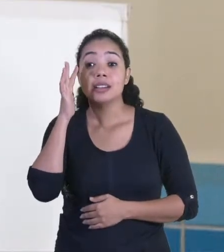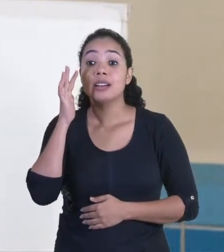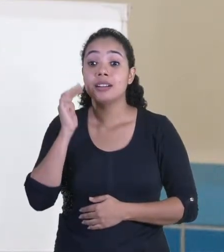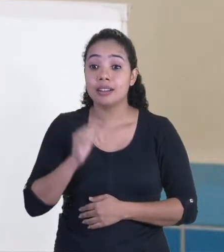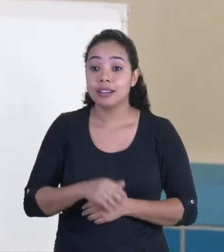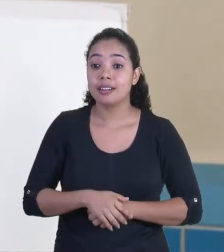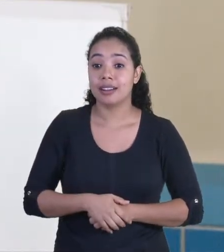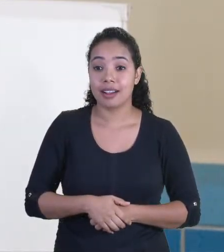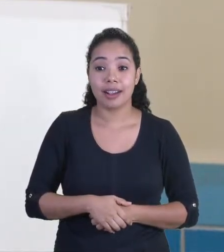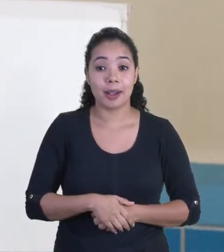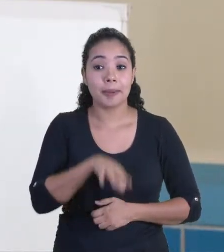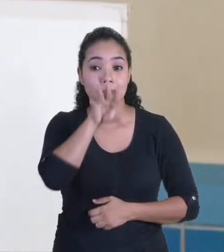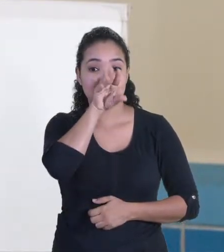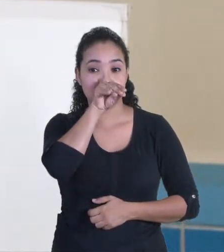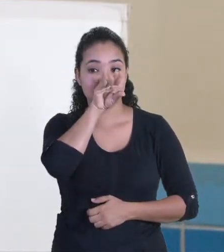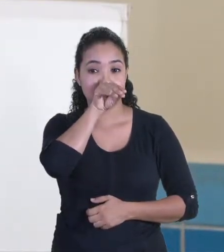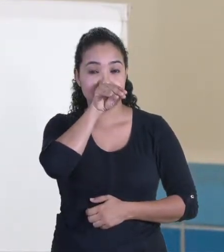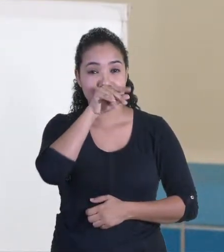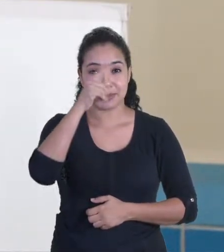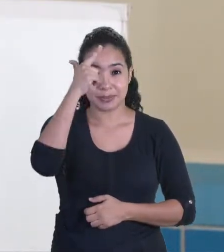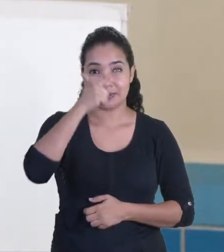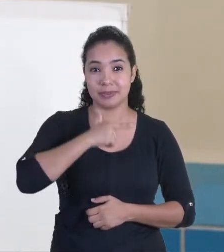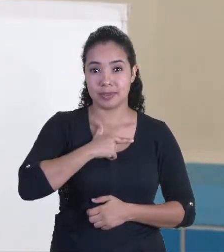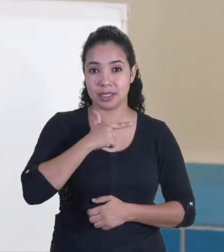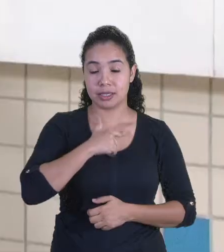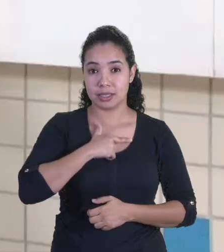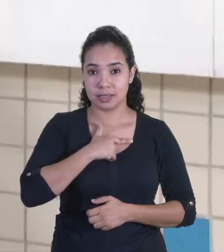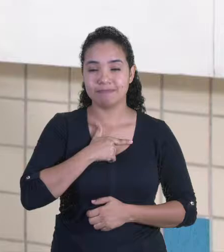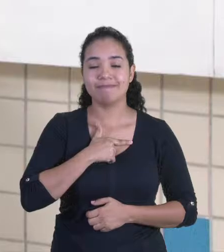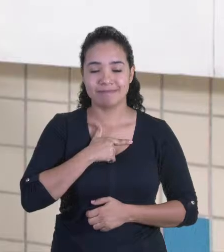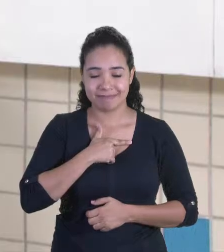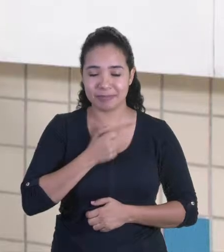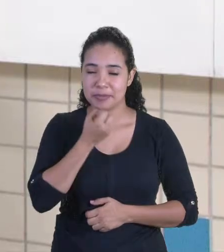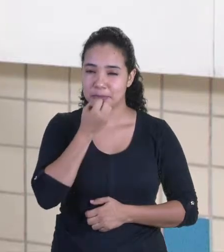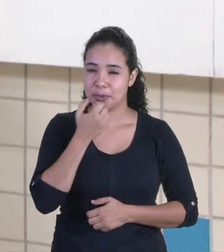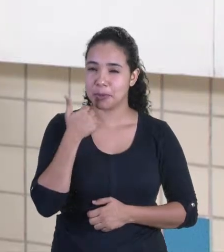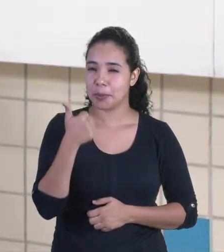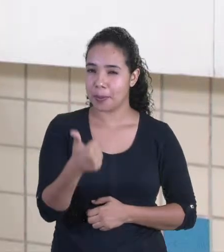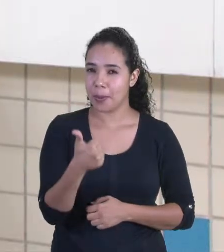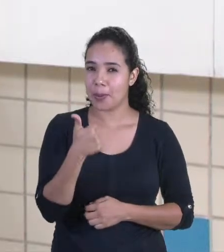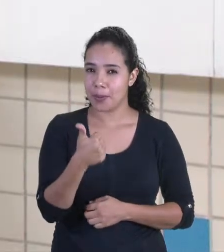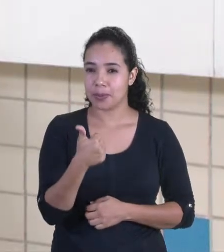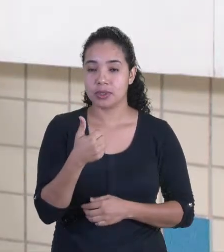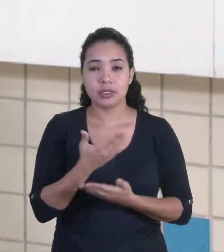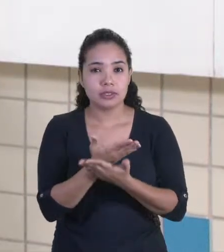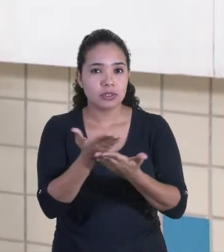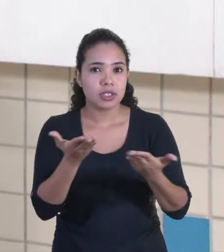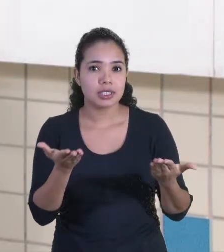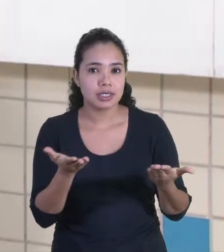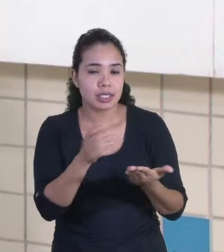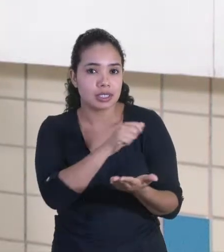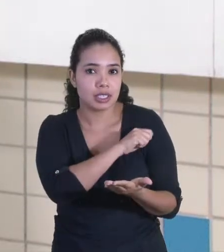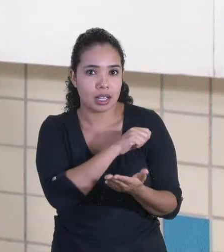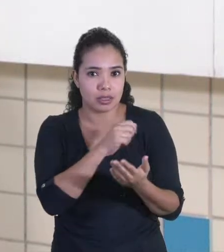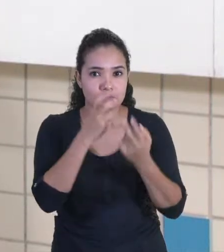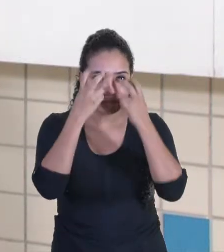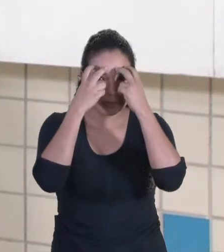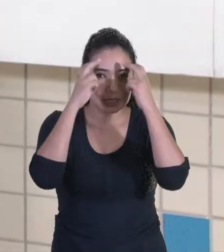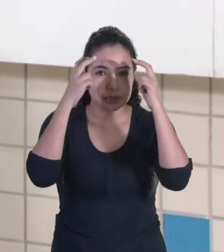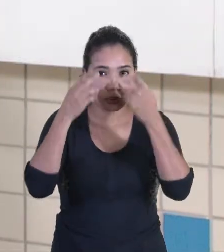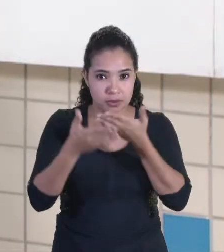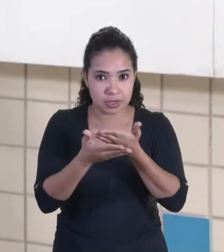O patinho feio! Muito bem! E vocês, mentes brilhantes, acertaram